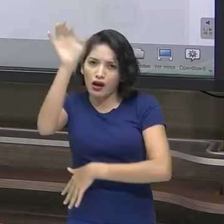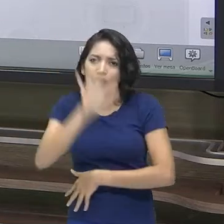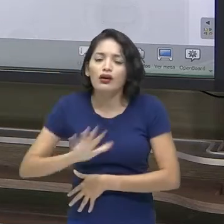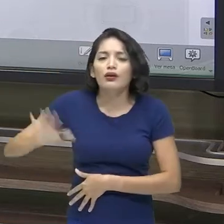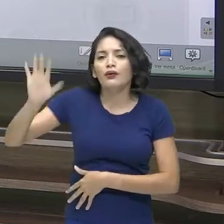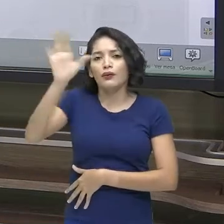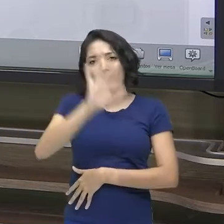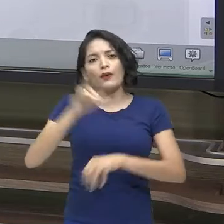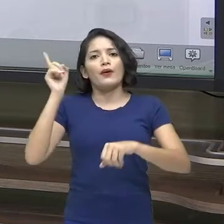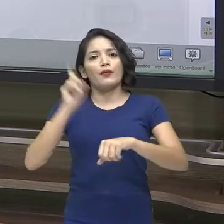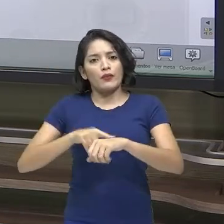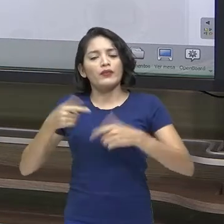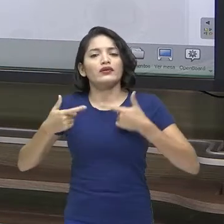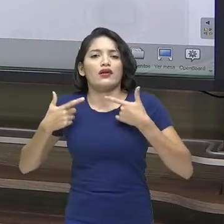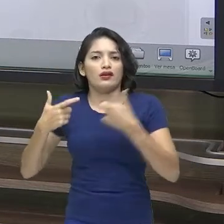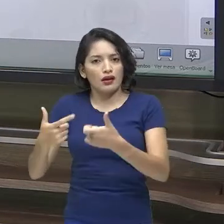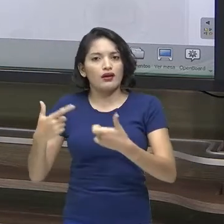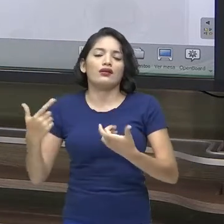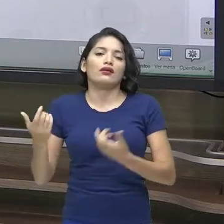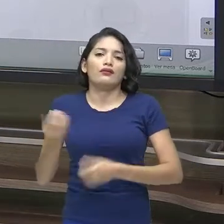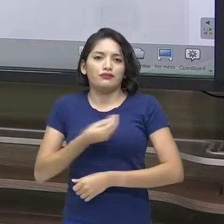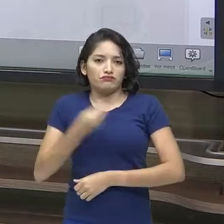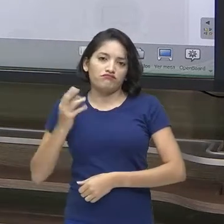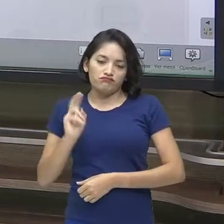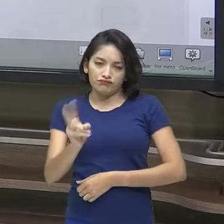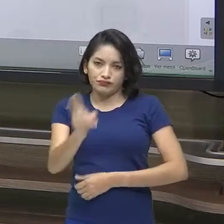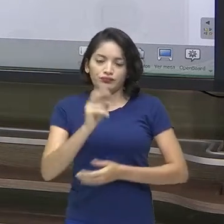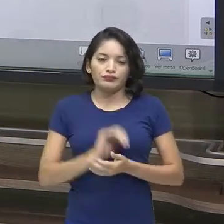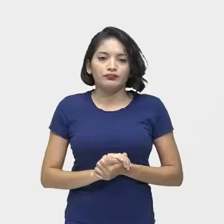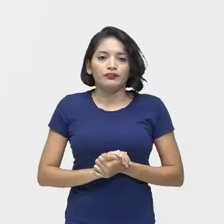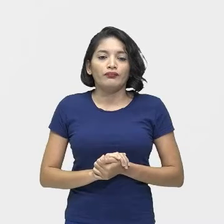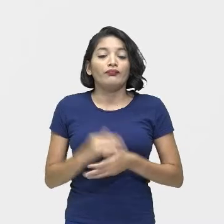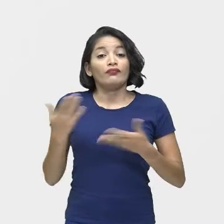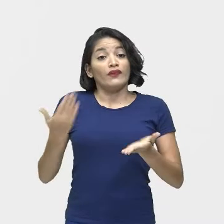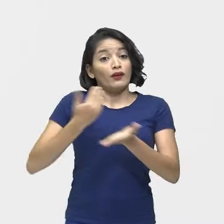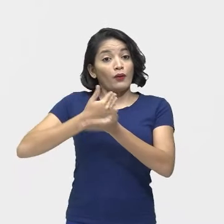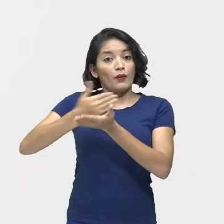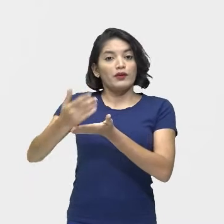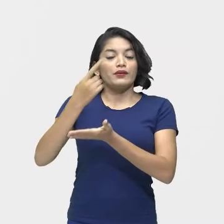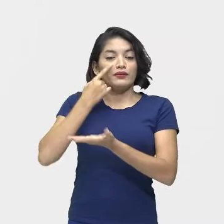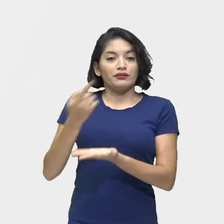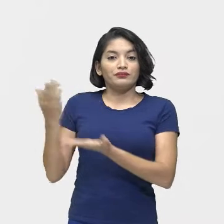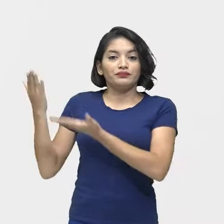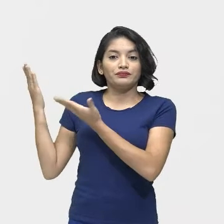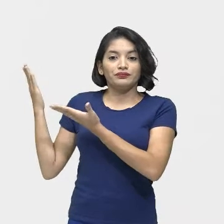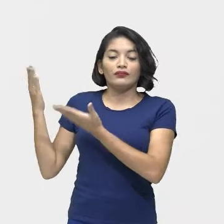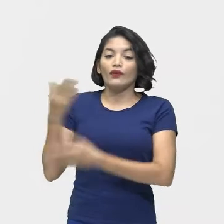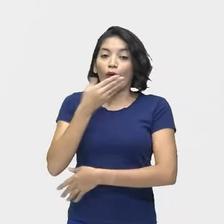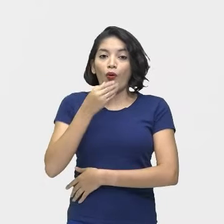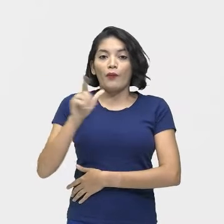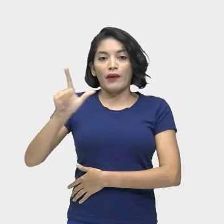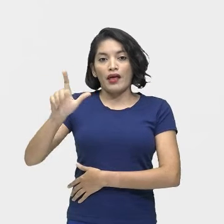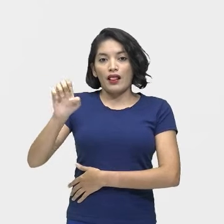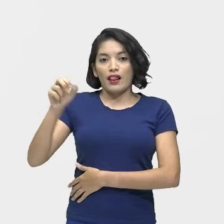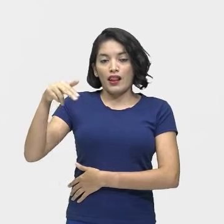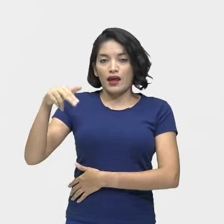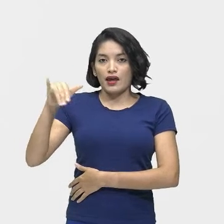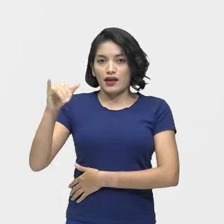desse momento da guerra que nós estamos vivendo, ok? Para iniciar, eu trouxe para vocês aí, olha, Lenin,